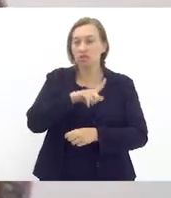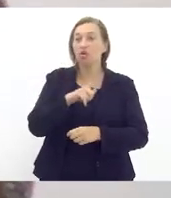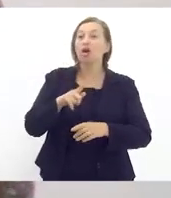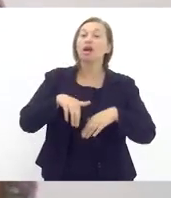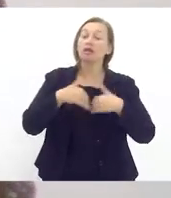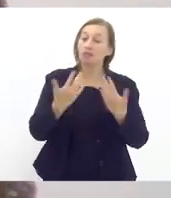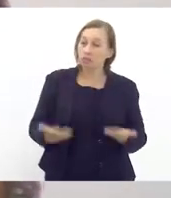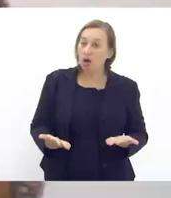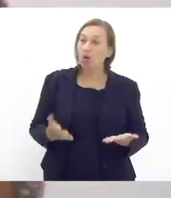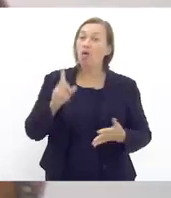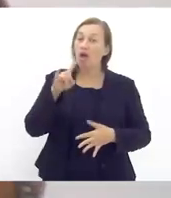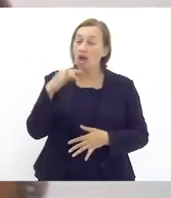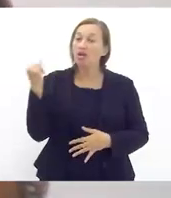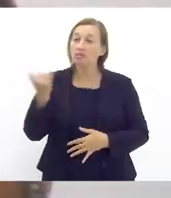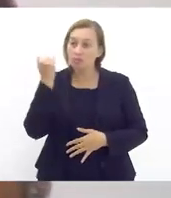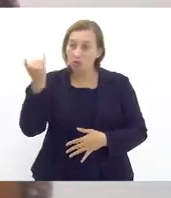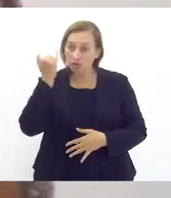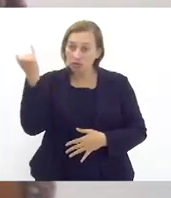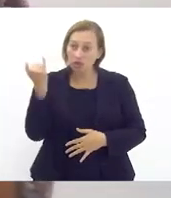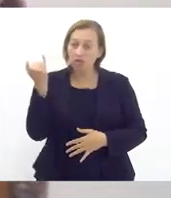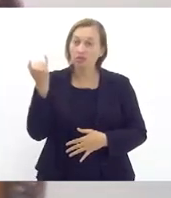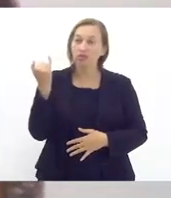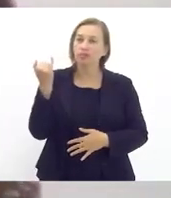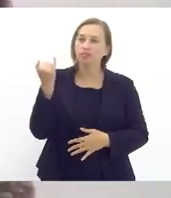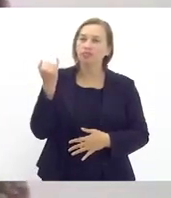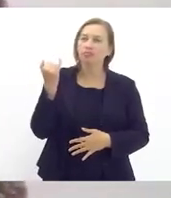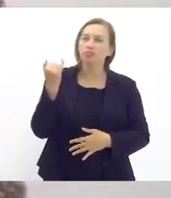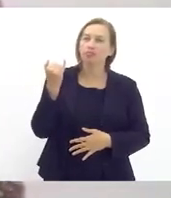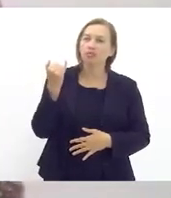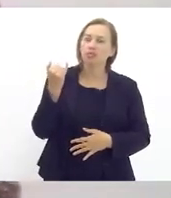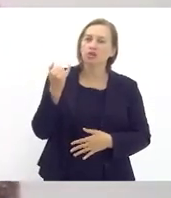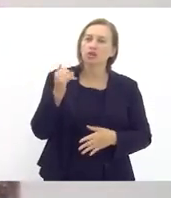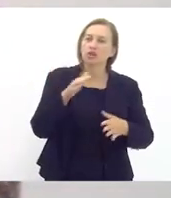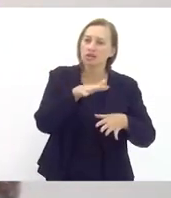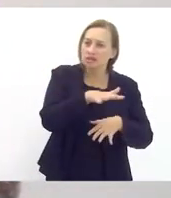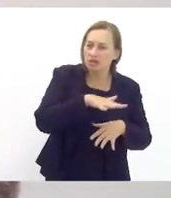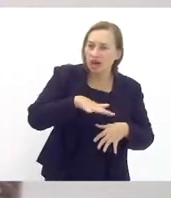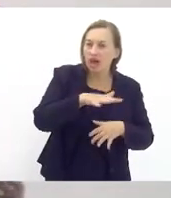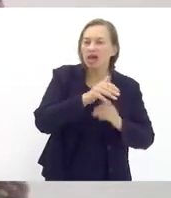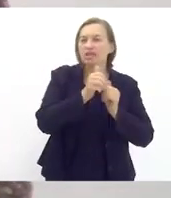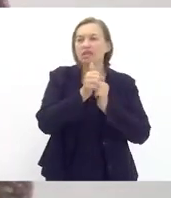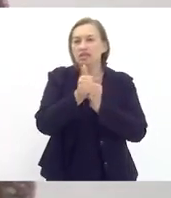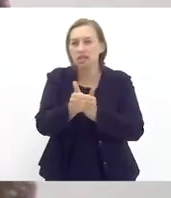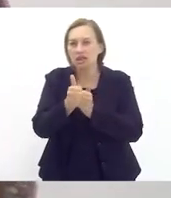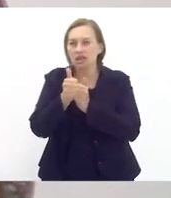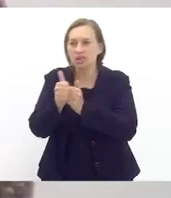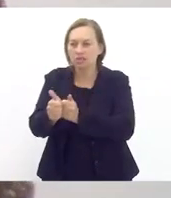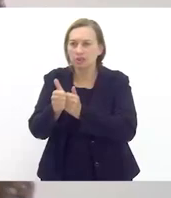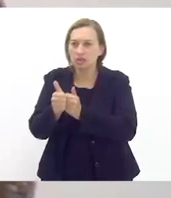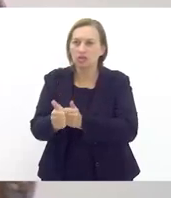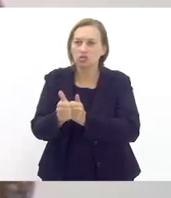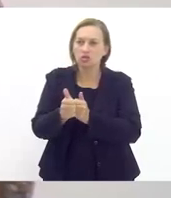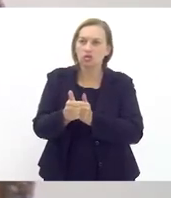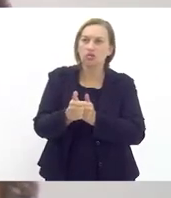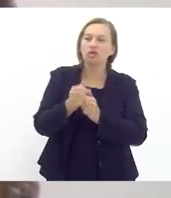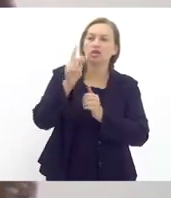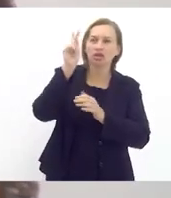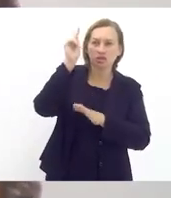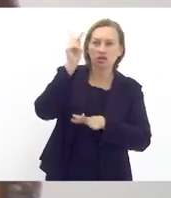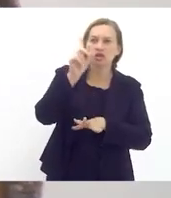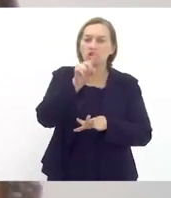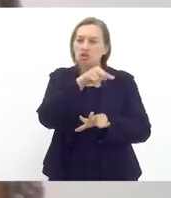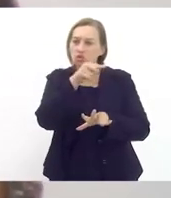acho que é muito importante que esses setores e segmentos historicamente excluídos